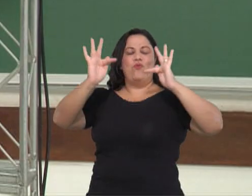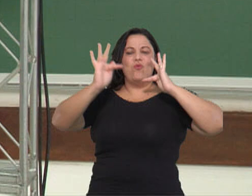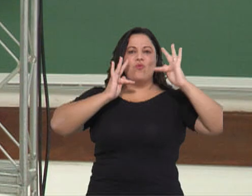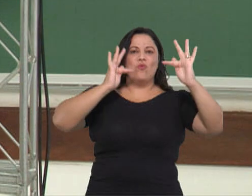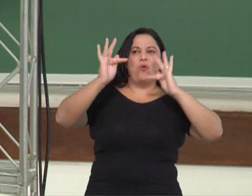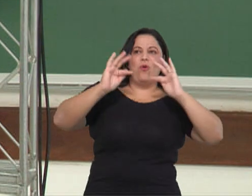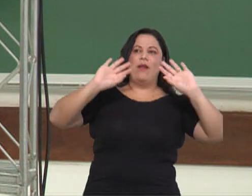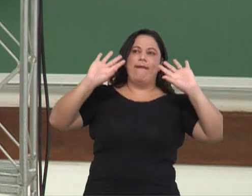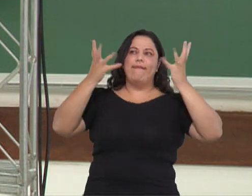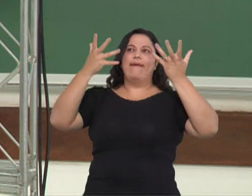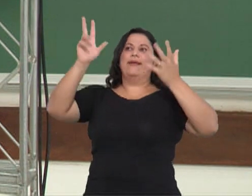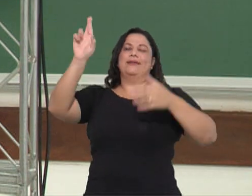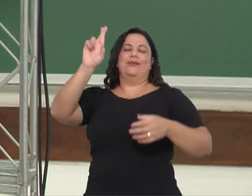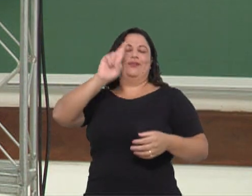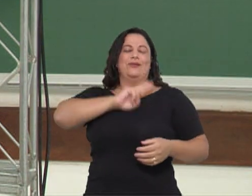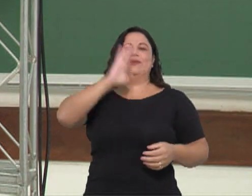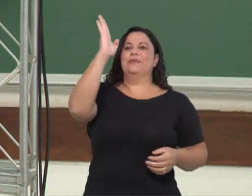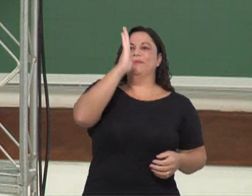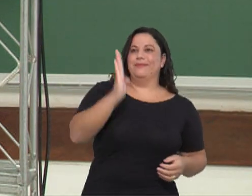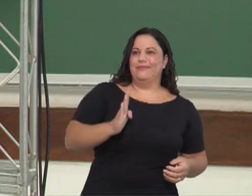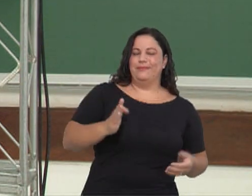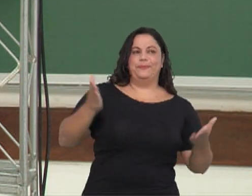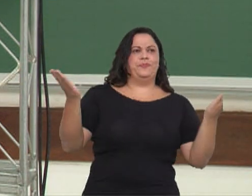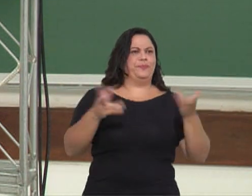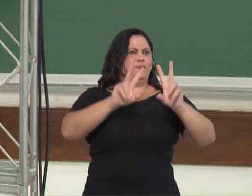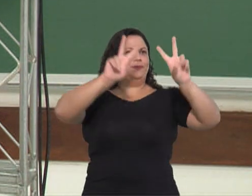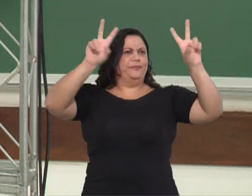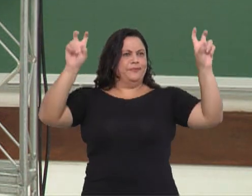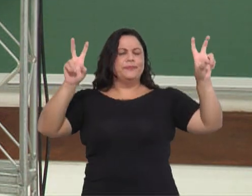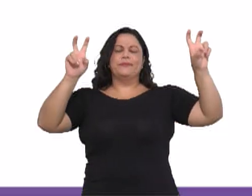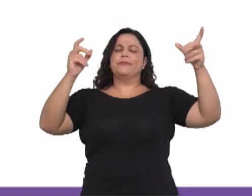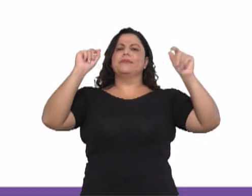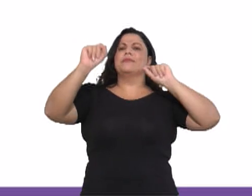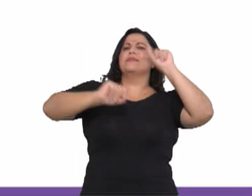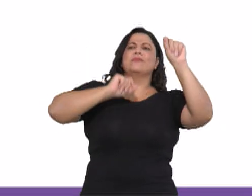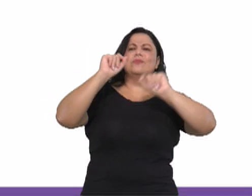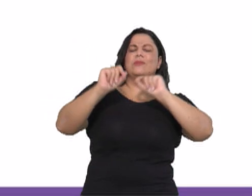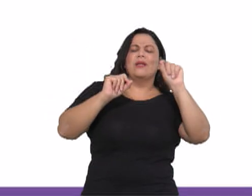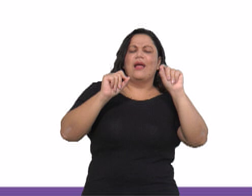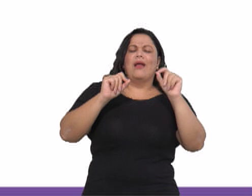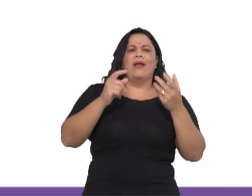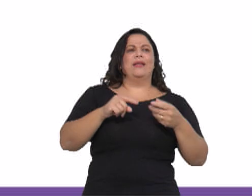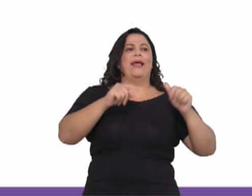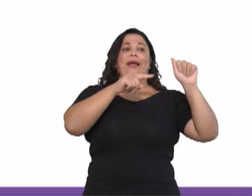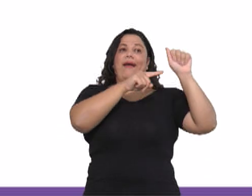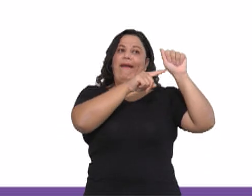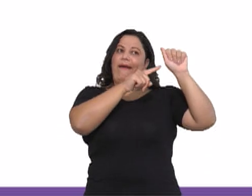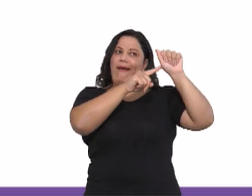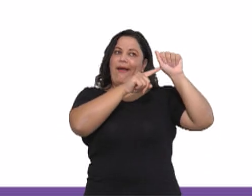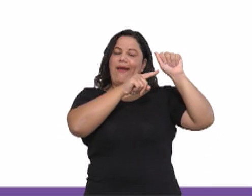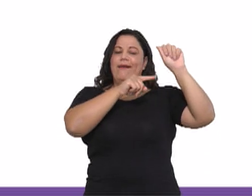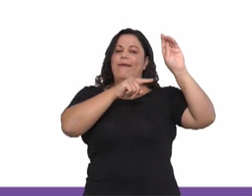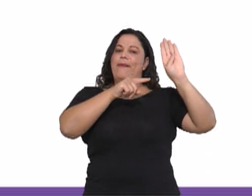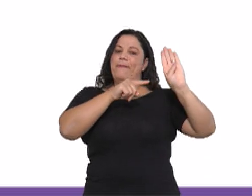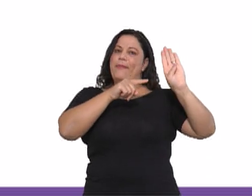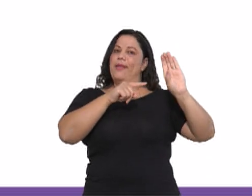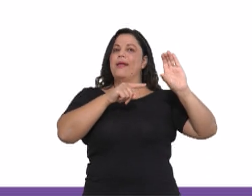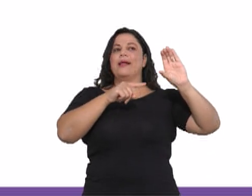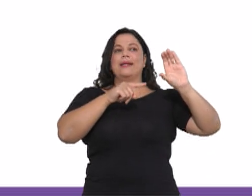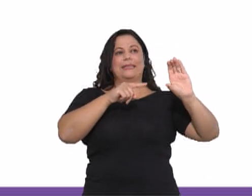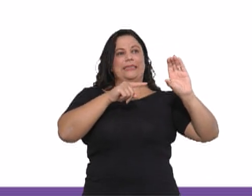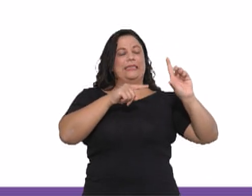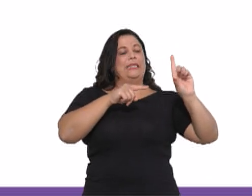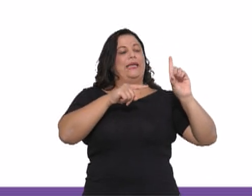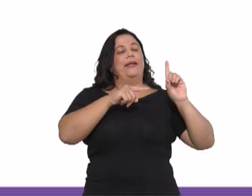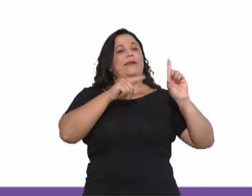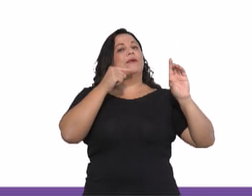Bom, sobre o folclore podemos dizer que A, é uma invenção moderna, B, é próprio das elites, C, é uma manifestação